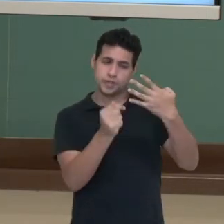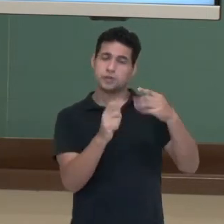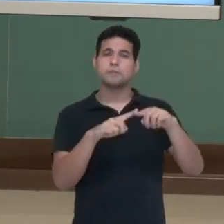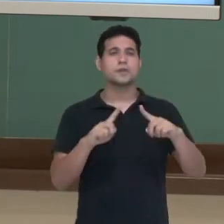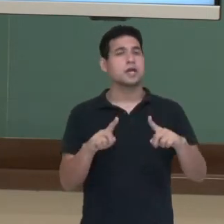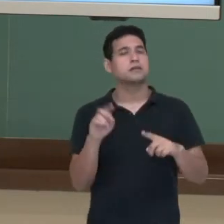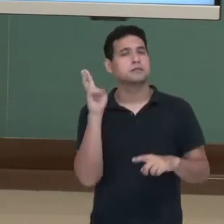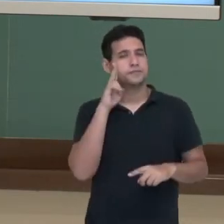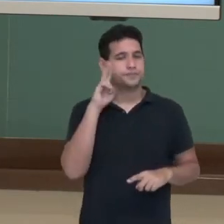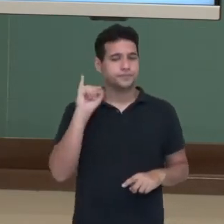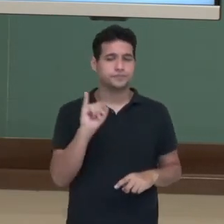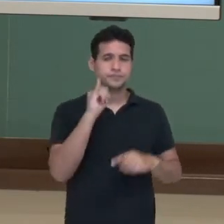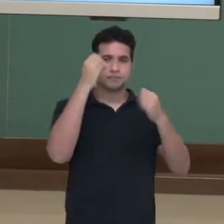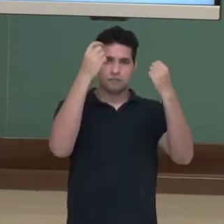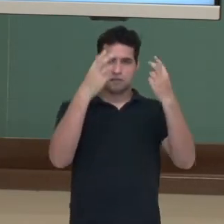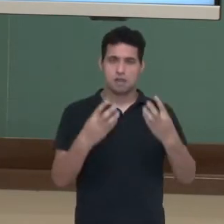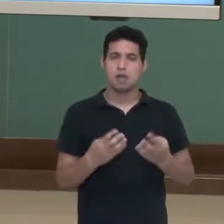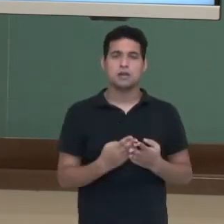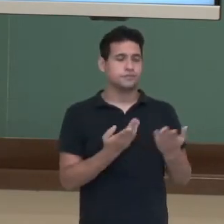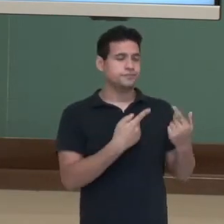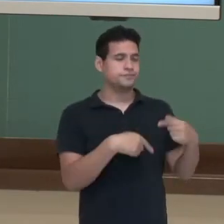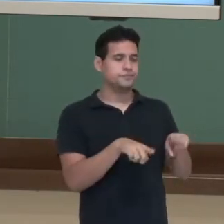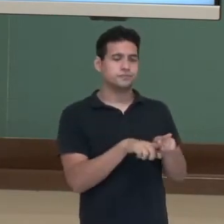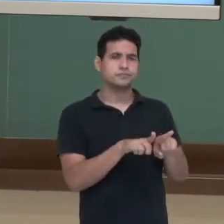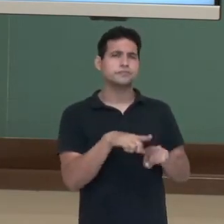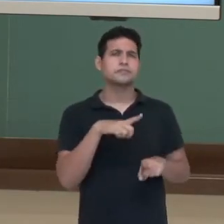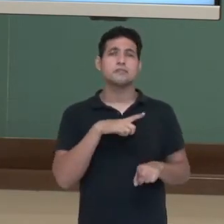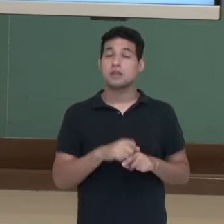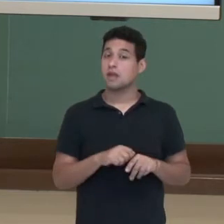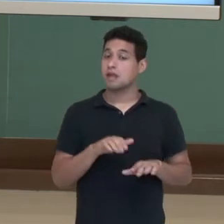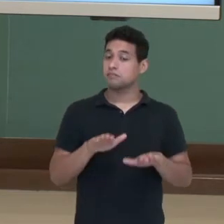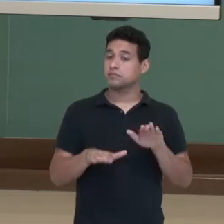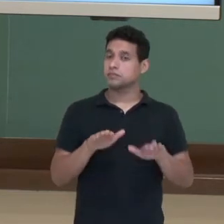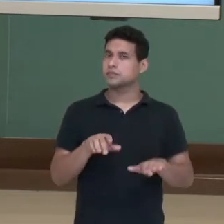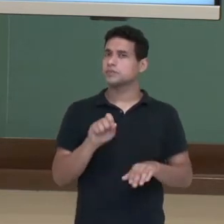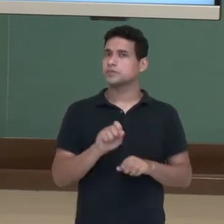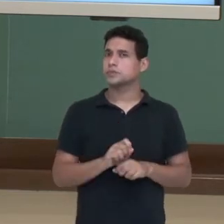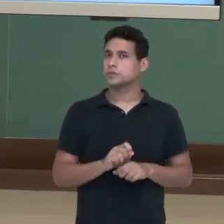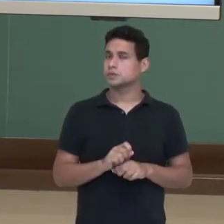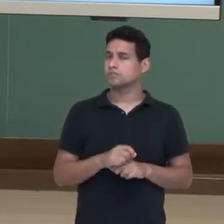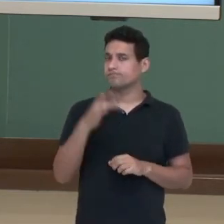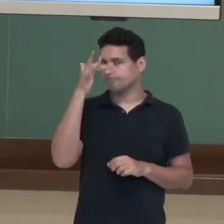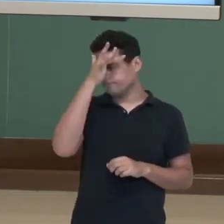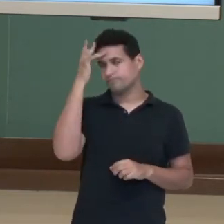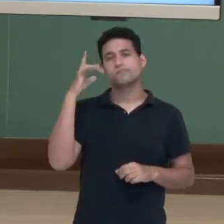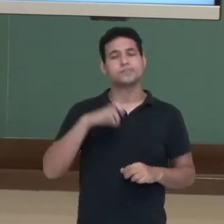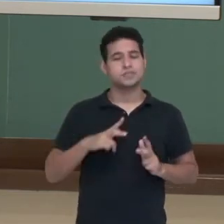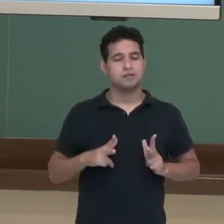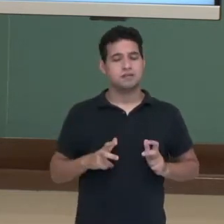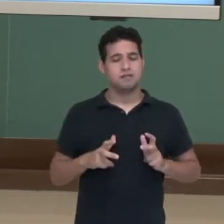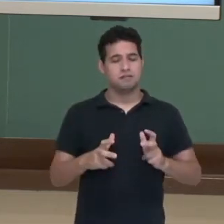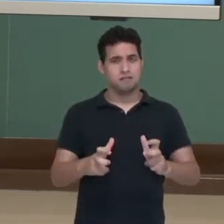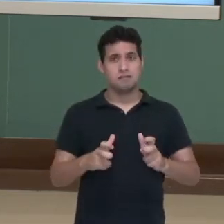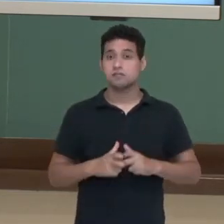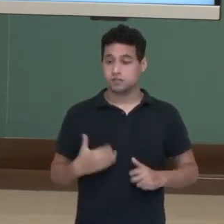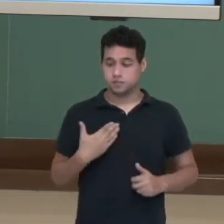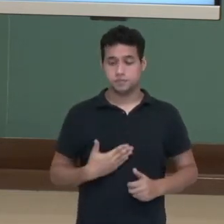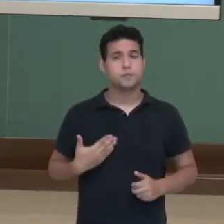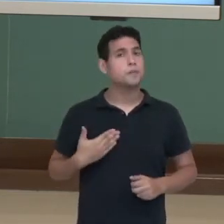eu pesquisando, também tem probabilidade de os homens ter câncer de mama também,